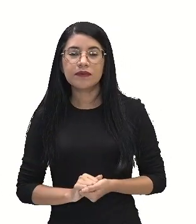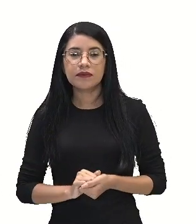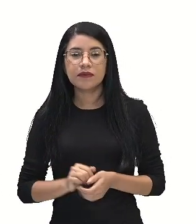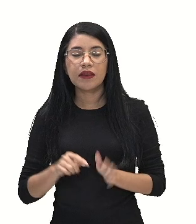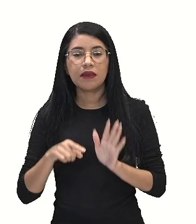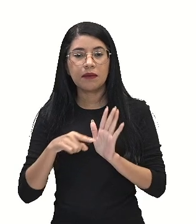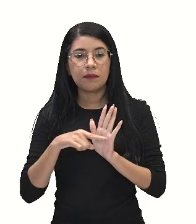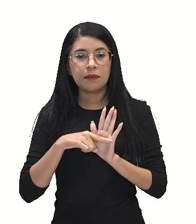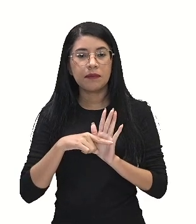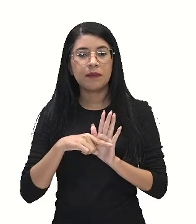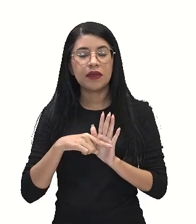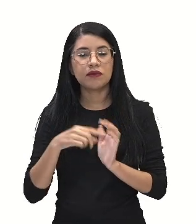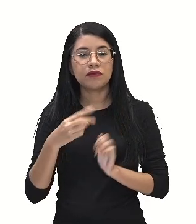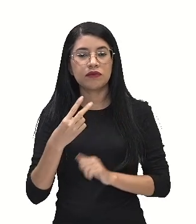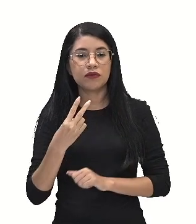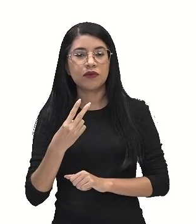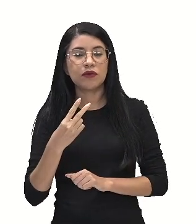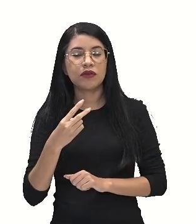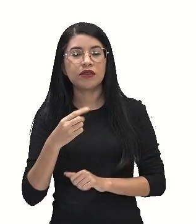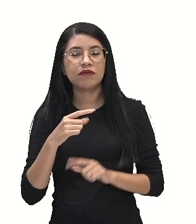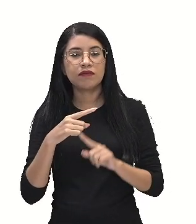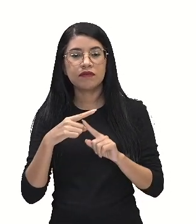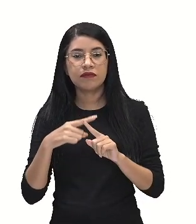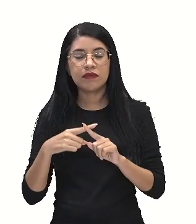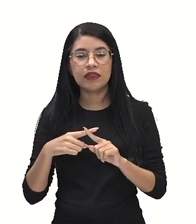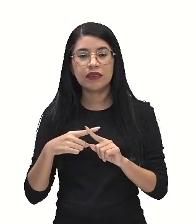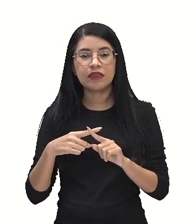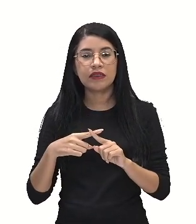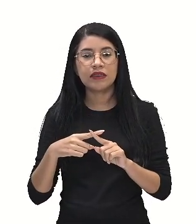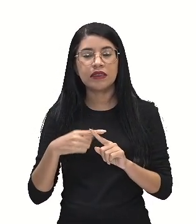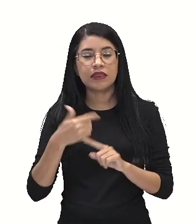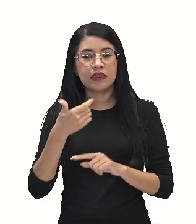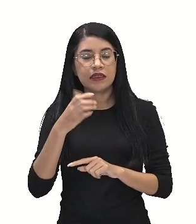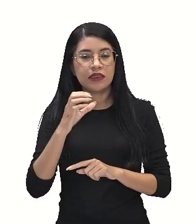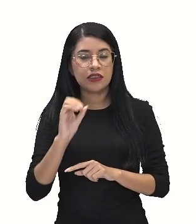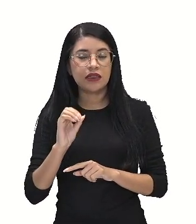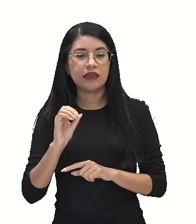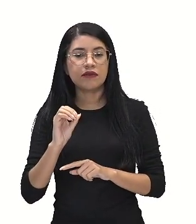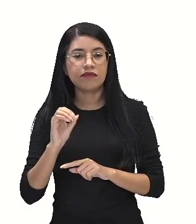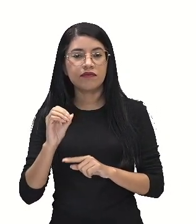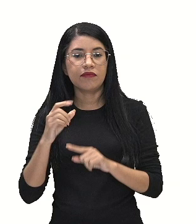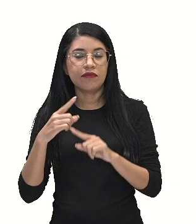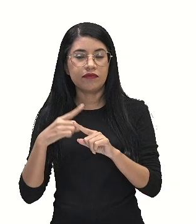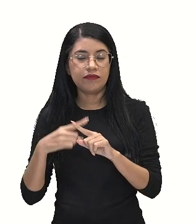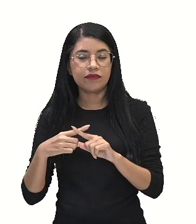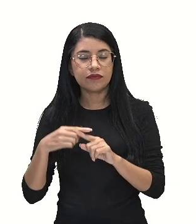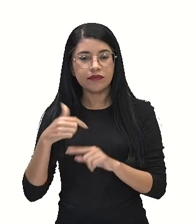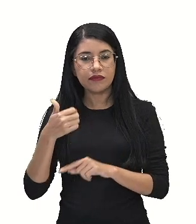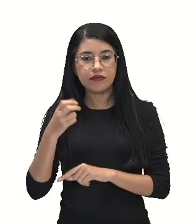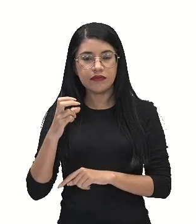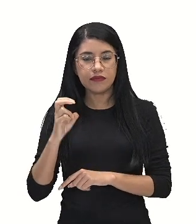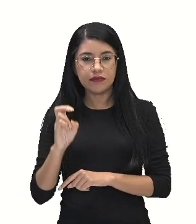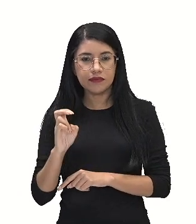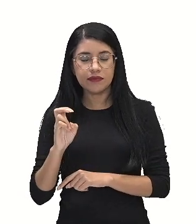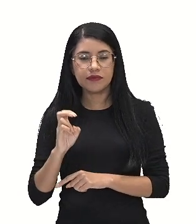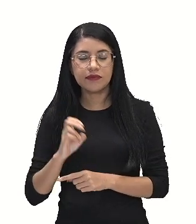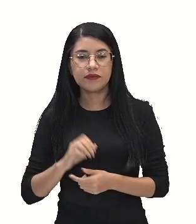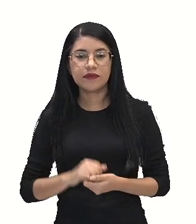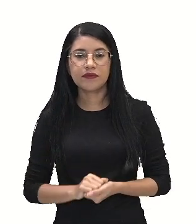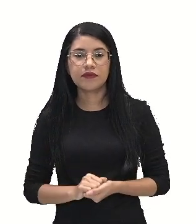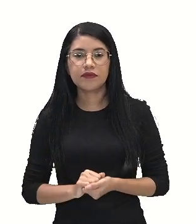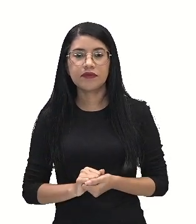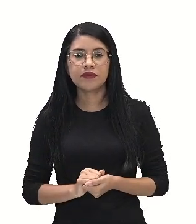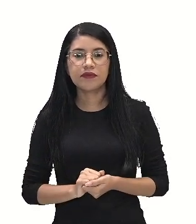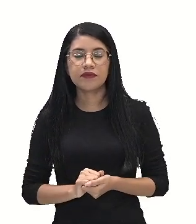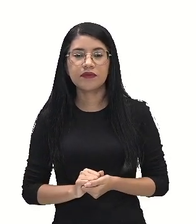menos 2 vezes o lado B, que vale 10, né? Vezes o lado C, que vale 15,